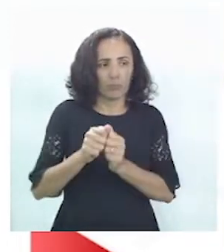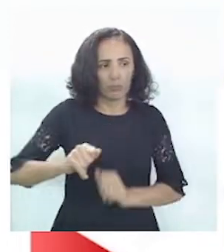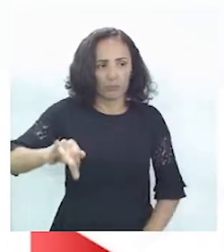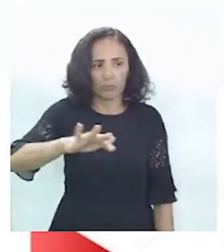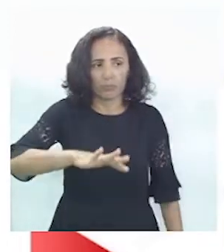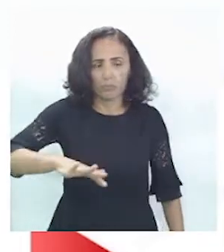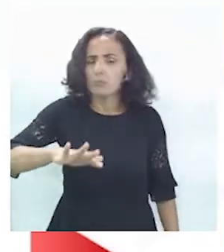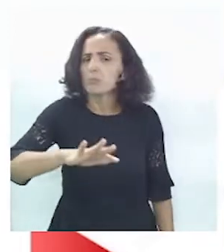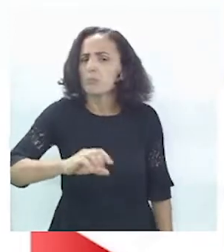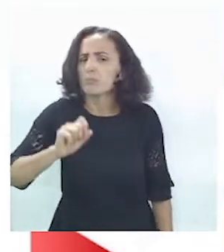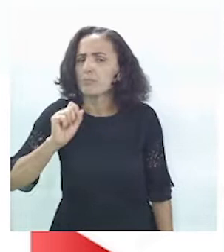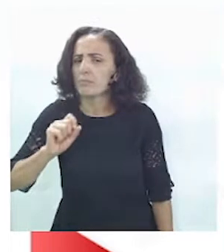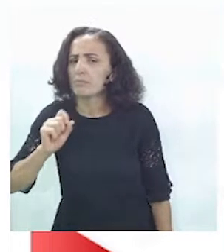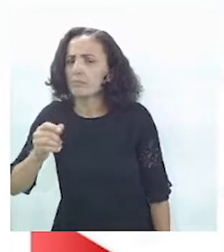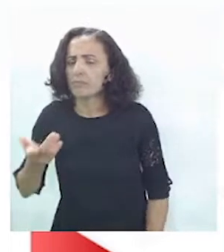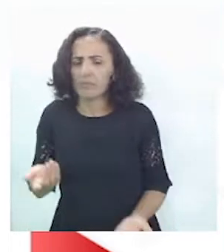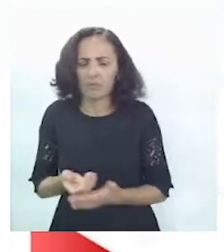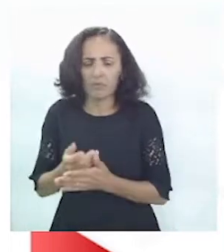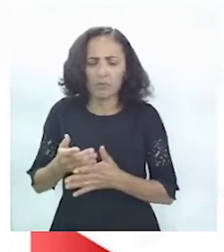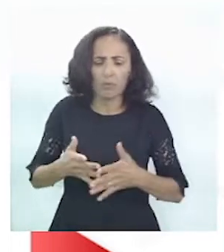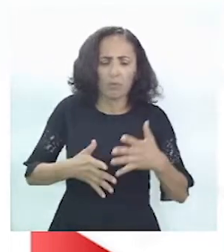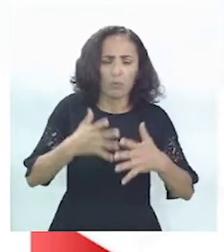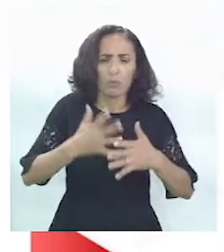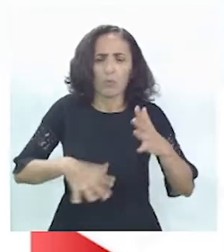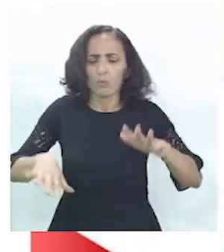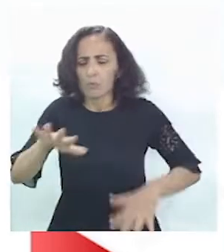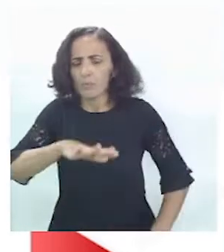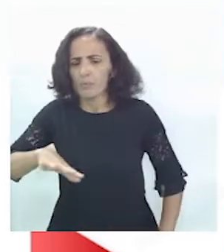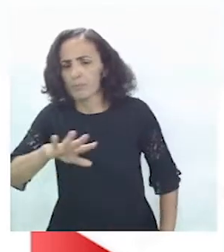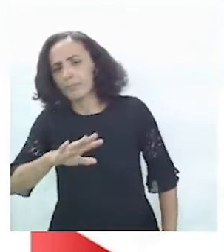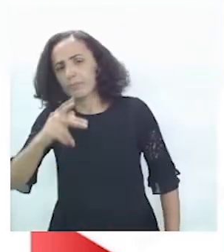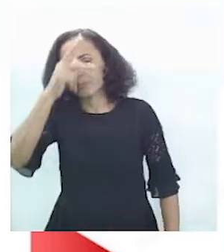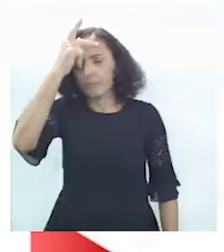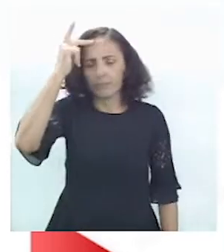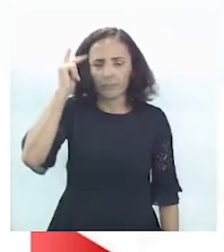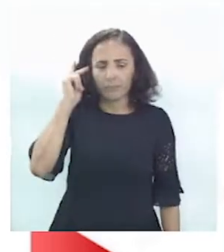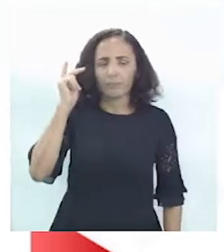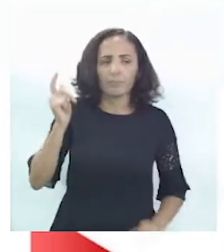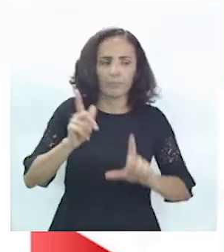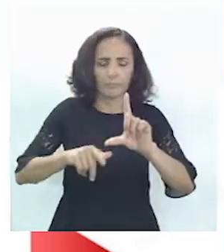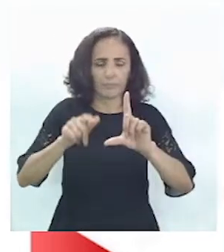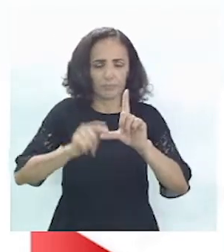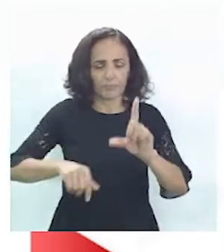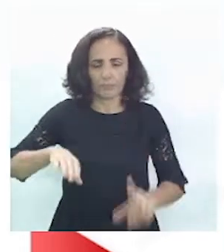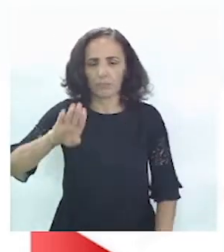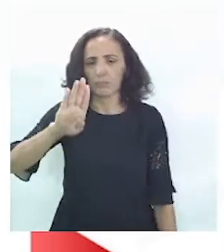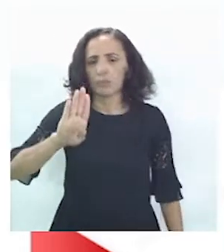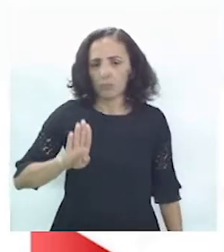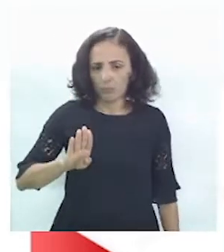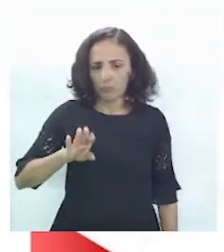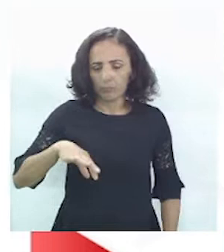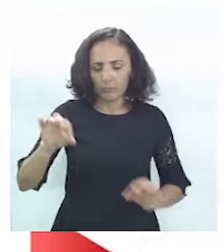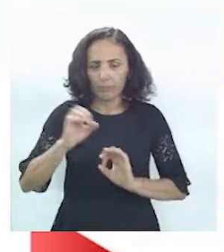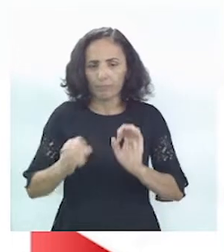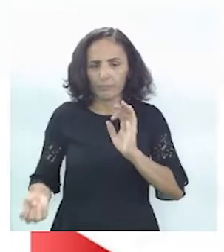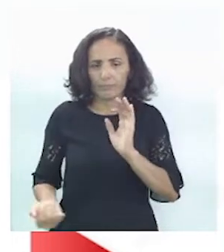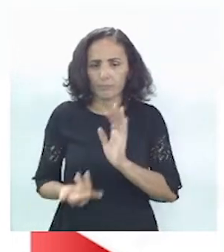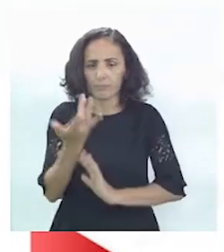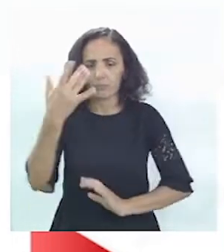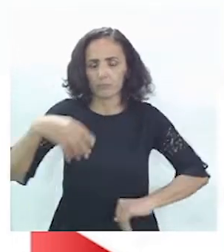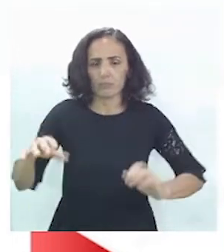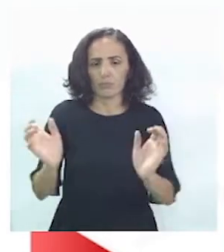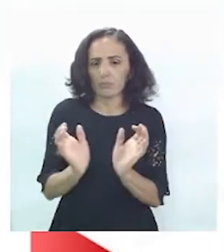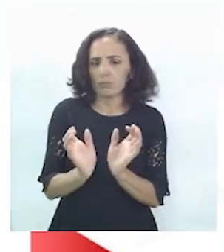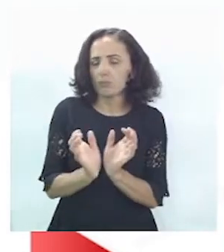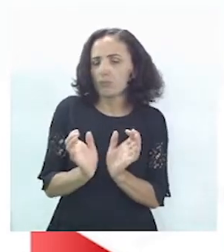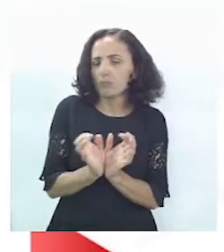espécies consideradas invasoras pelos ambientalistas. Letra B. Construção de